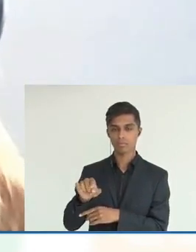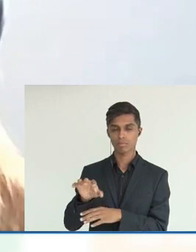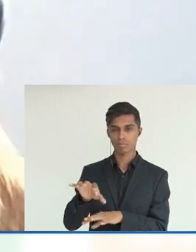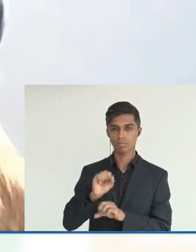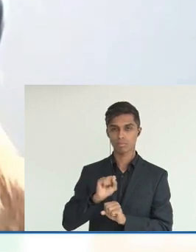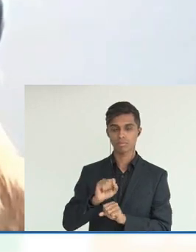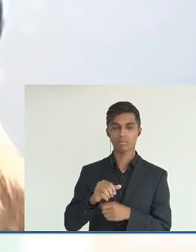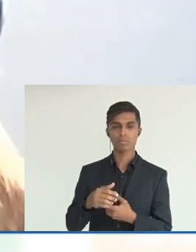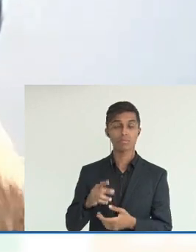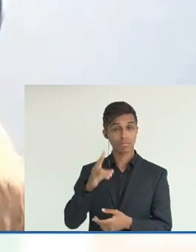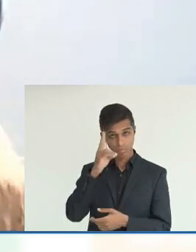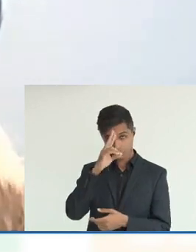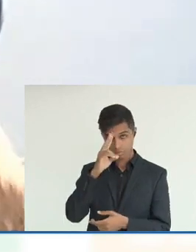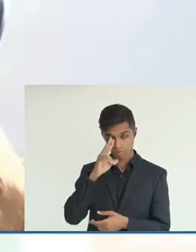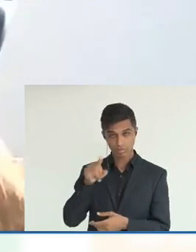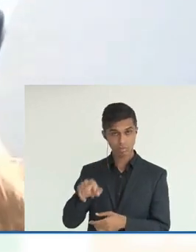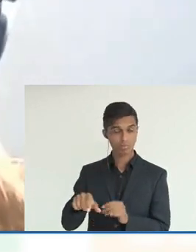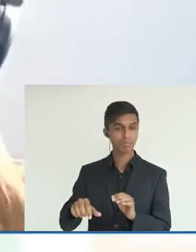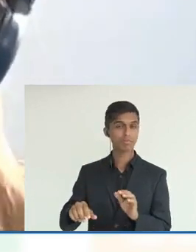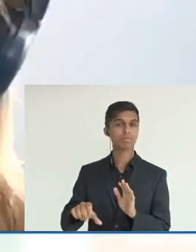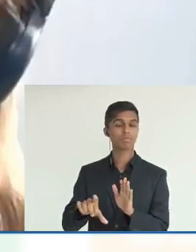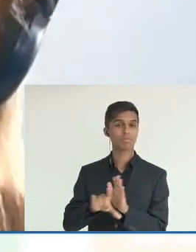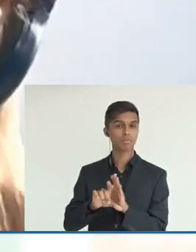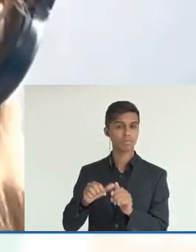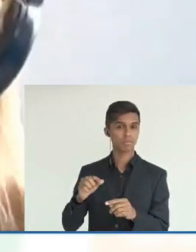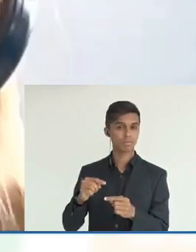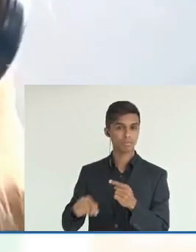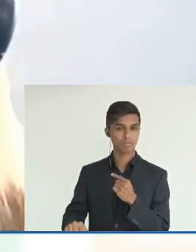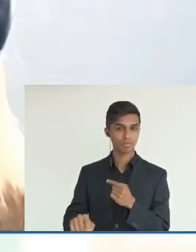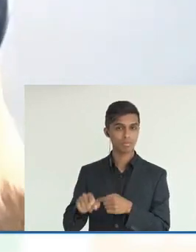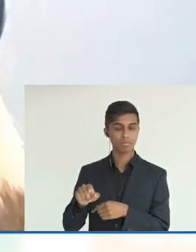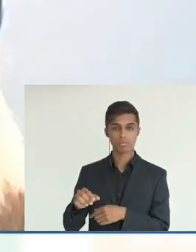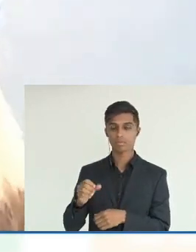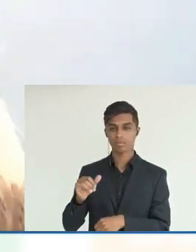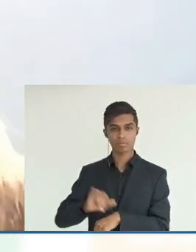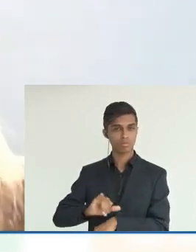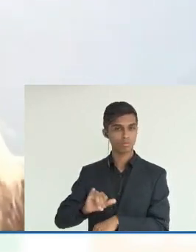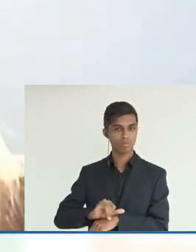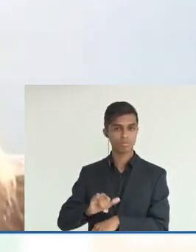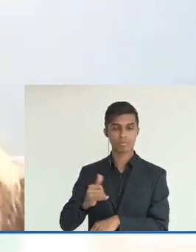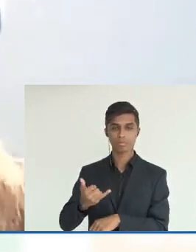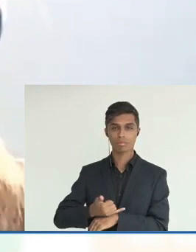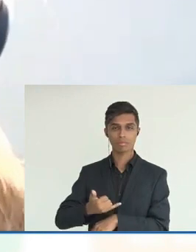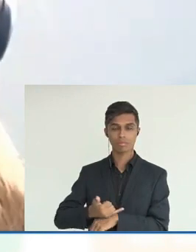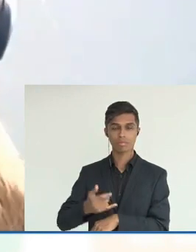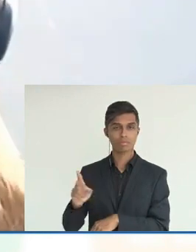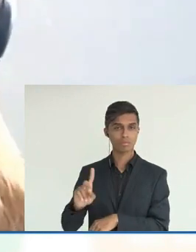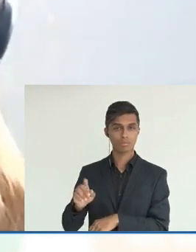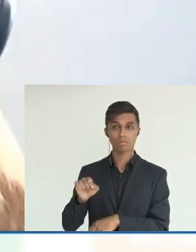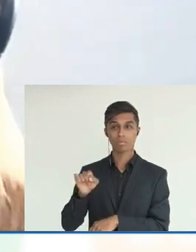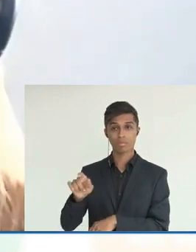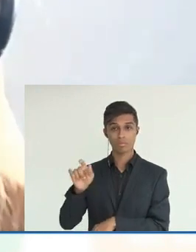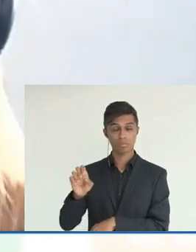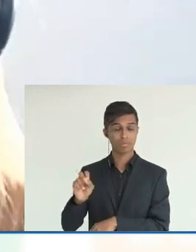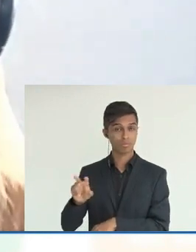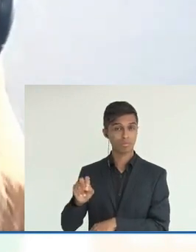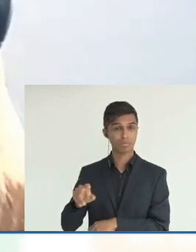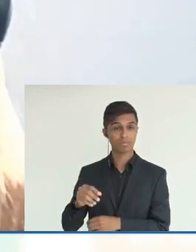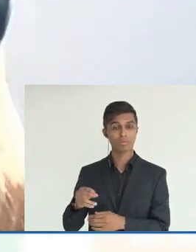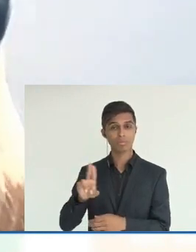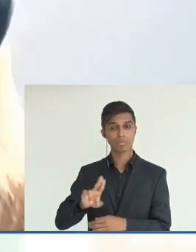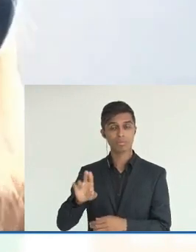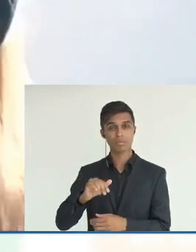né, tóxico, e ele não é um metal, né, ele é um veneno utilizado para matar